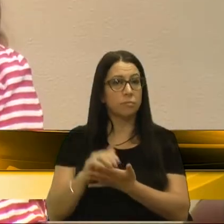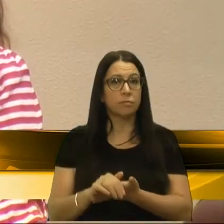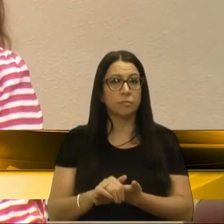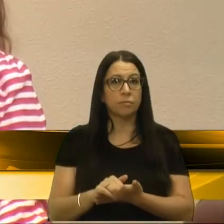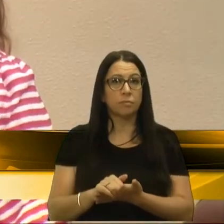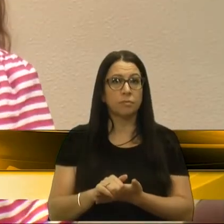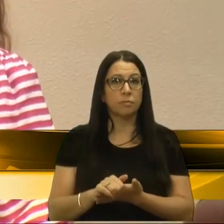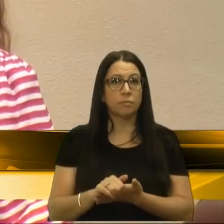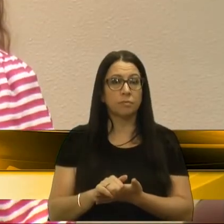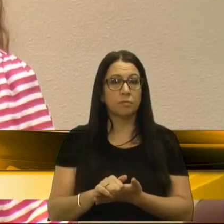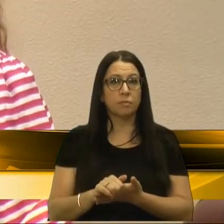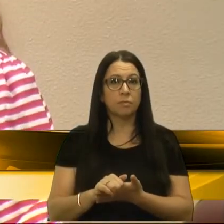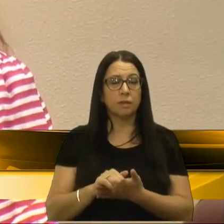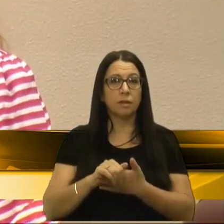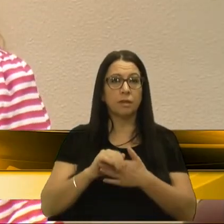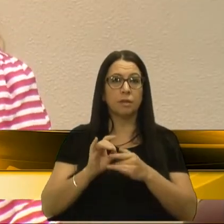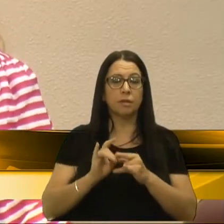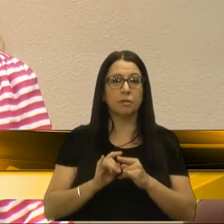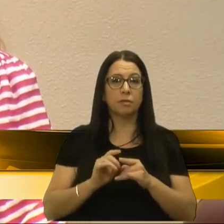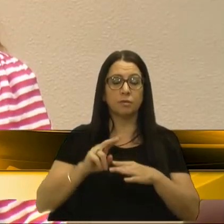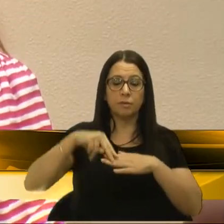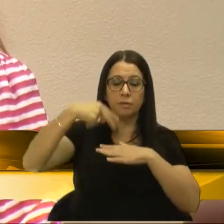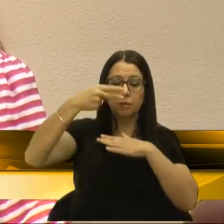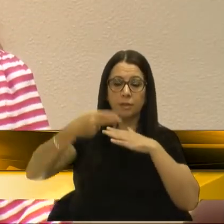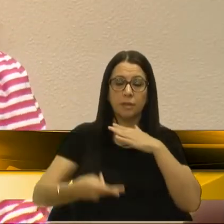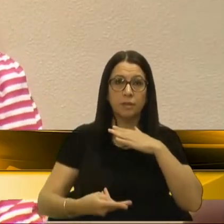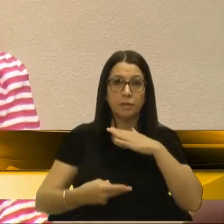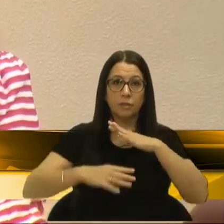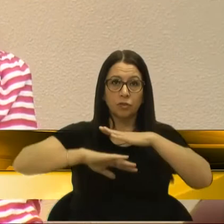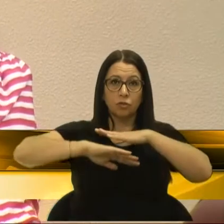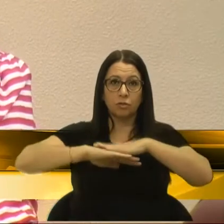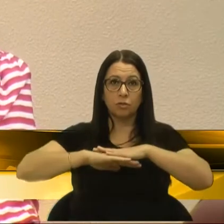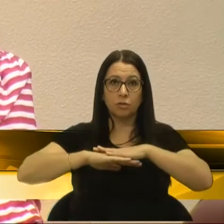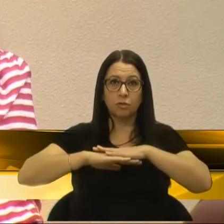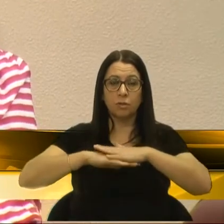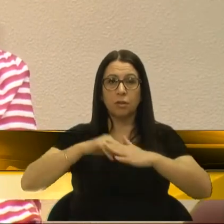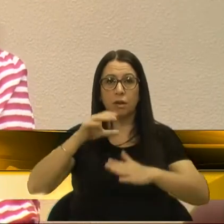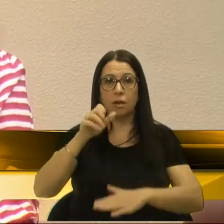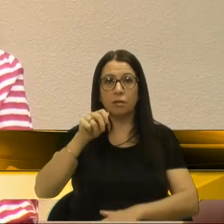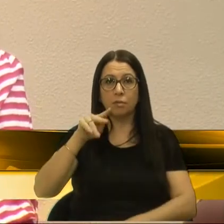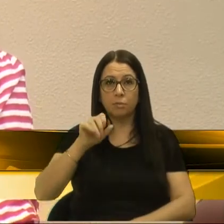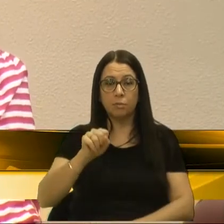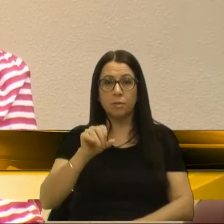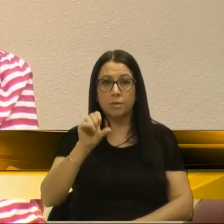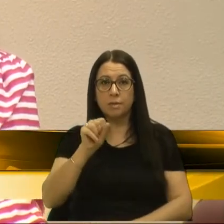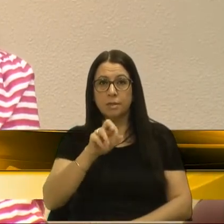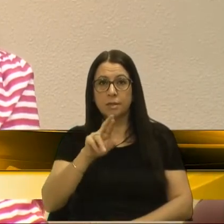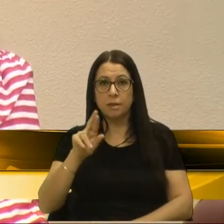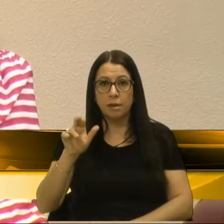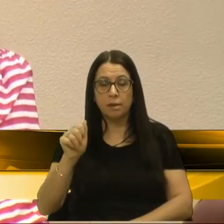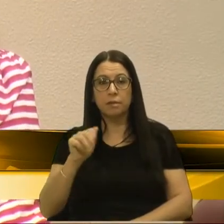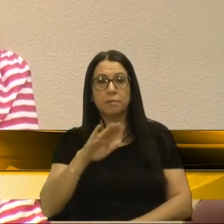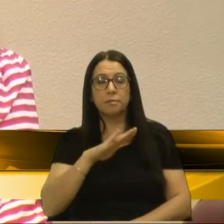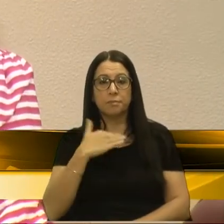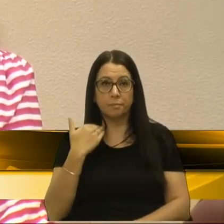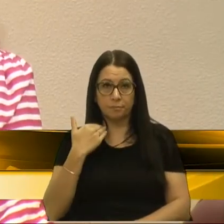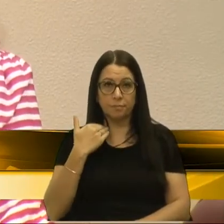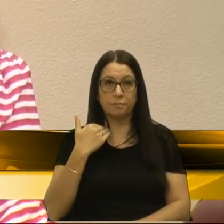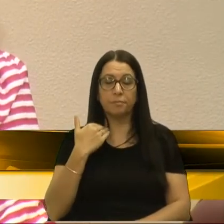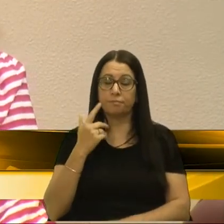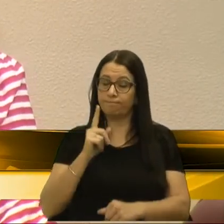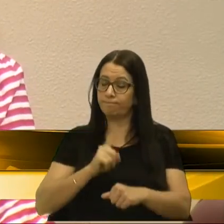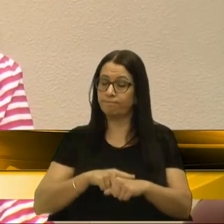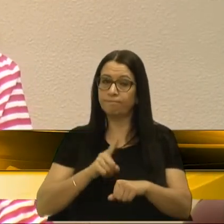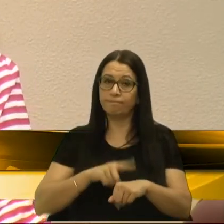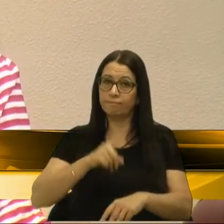acabou vindo a cair, né, da janela, enfim, lá no Campos da Serra, e veio a óbito, né? Então, é um momento